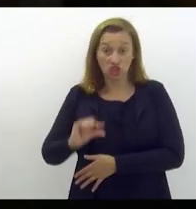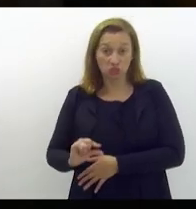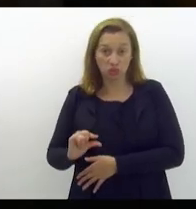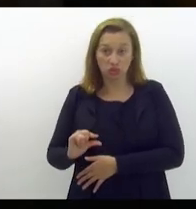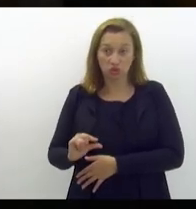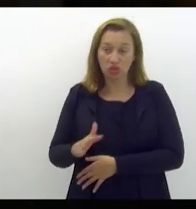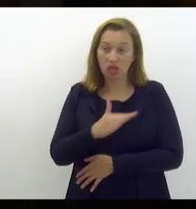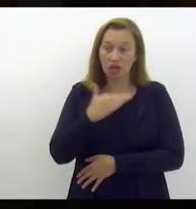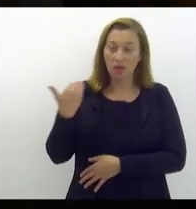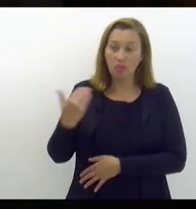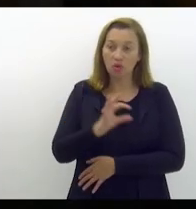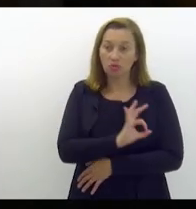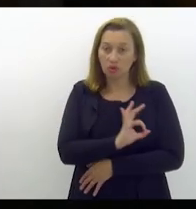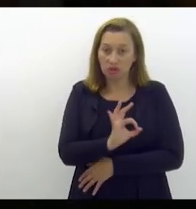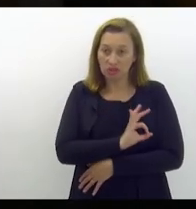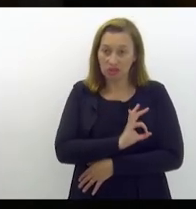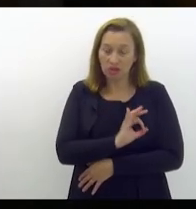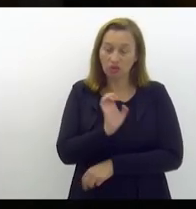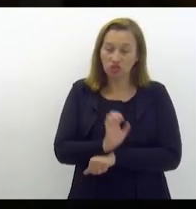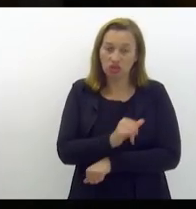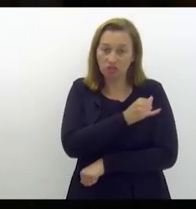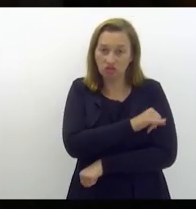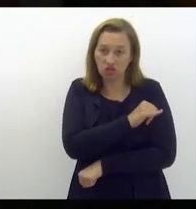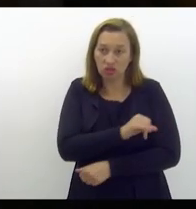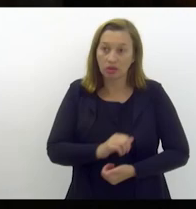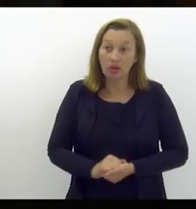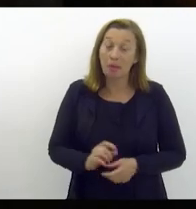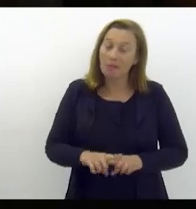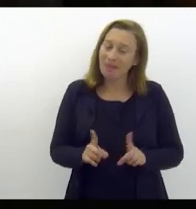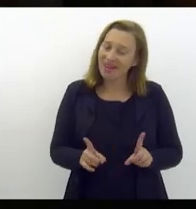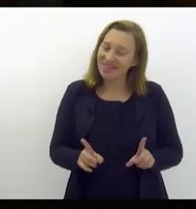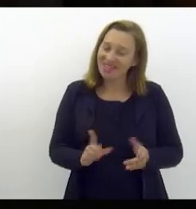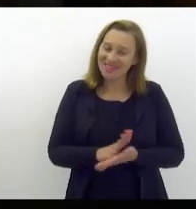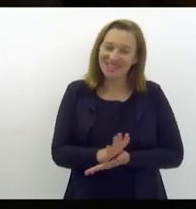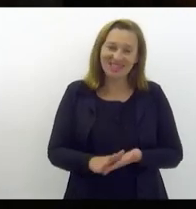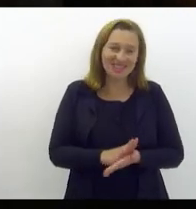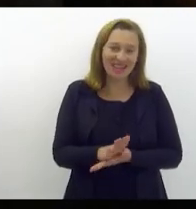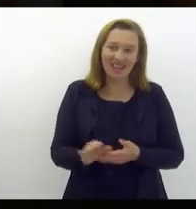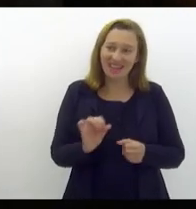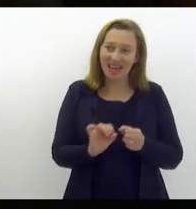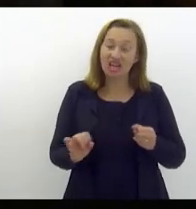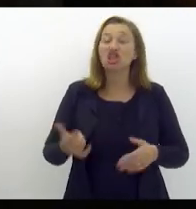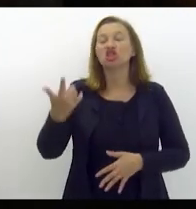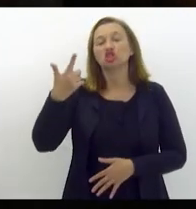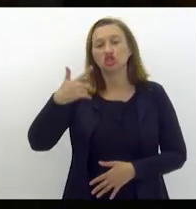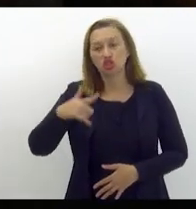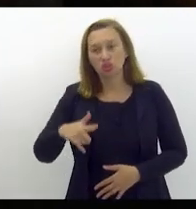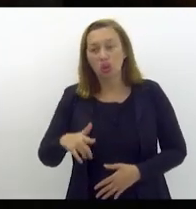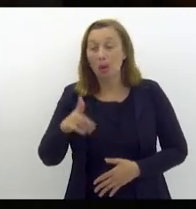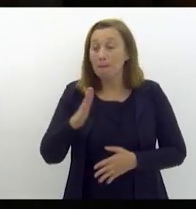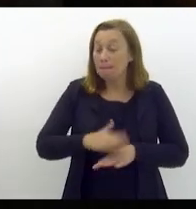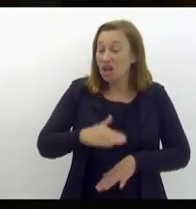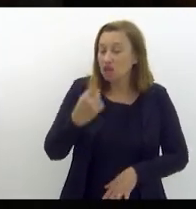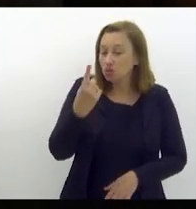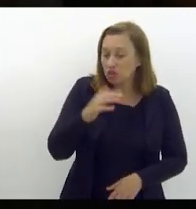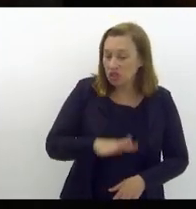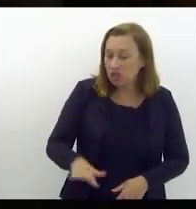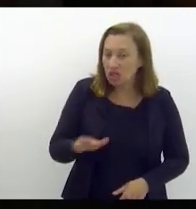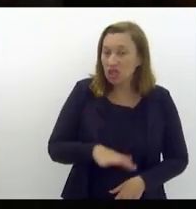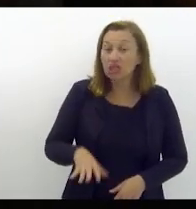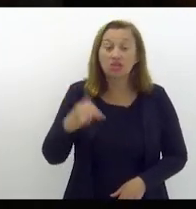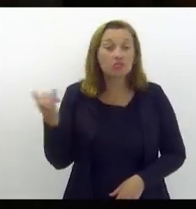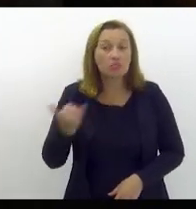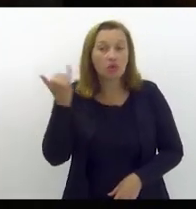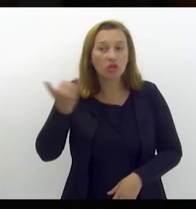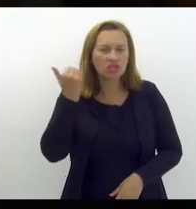a letalidade policial no estado do Rio de Janeiro, mas nada é feito. Vai ser mais uma criança. E aí é